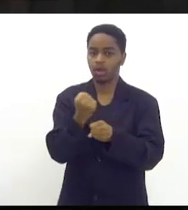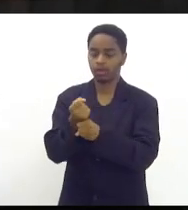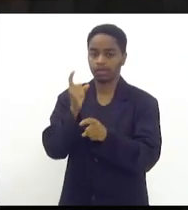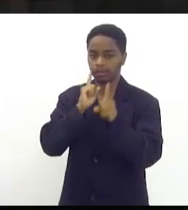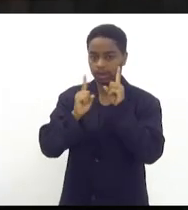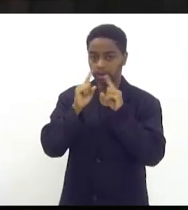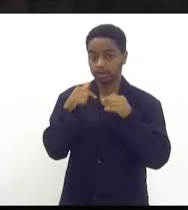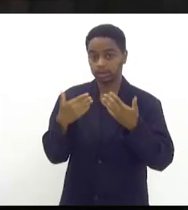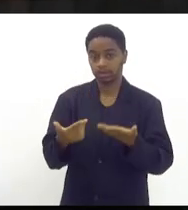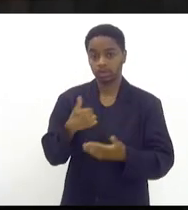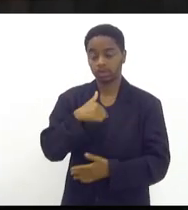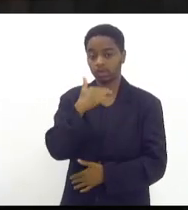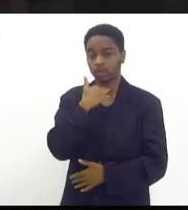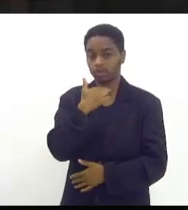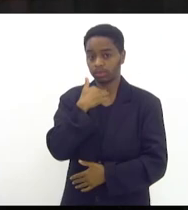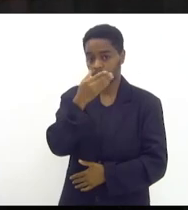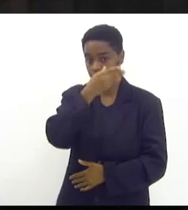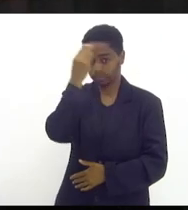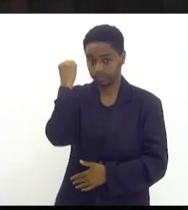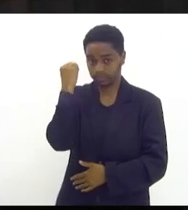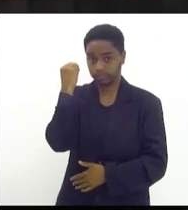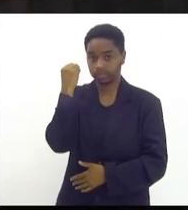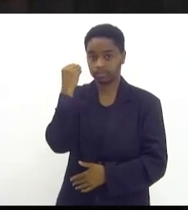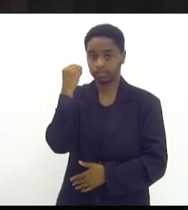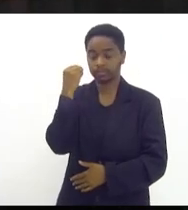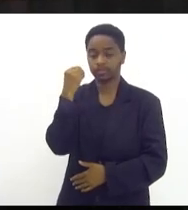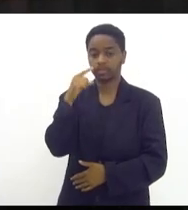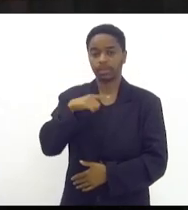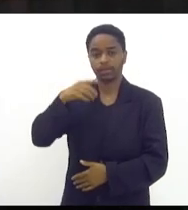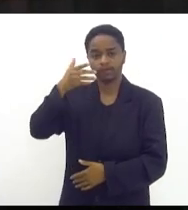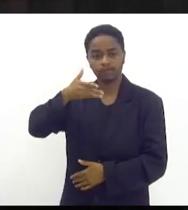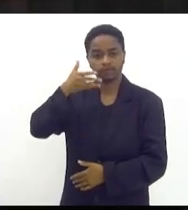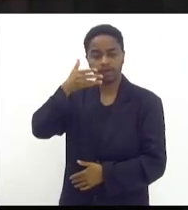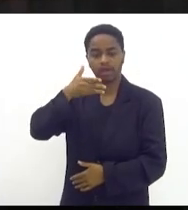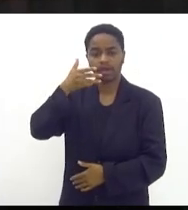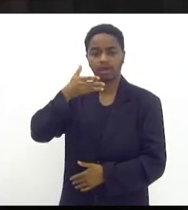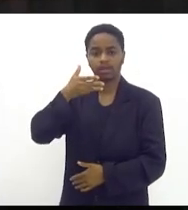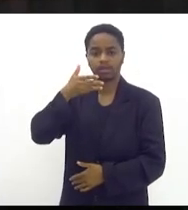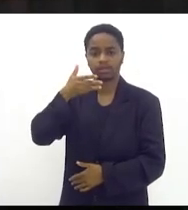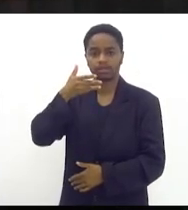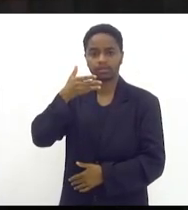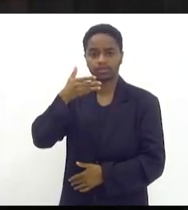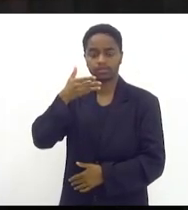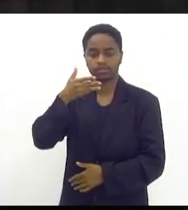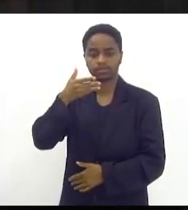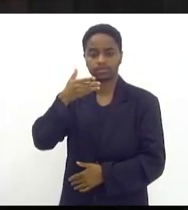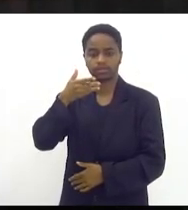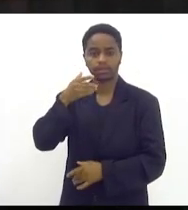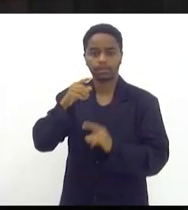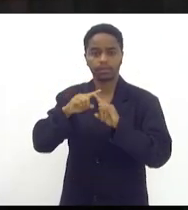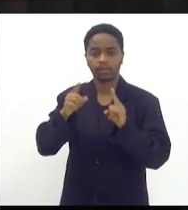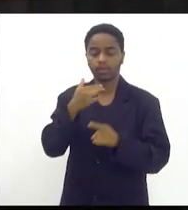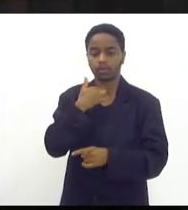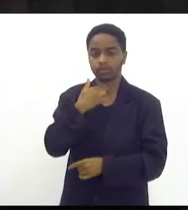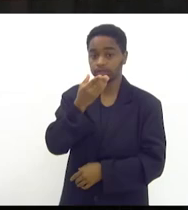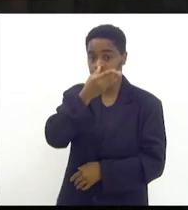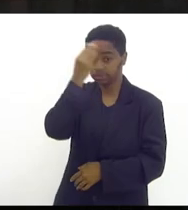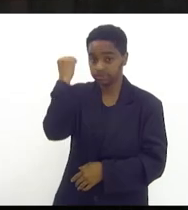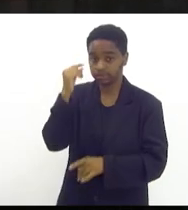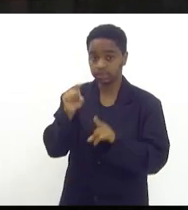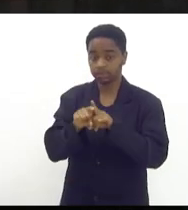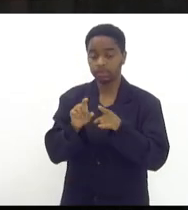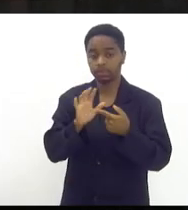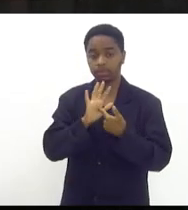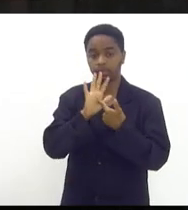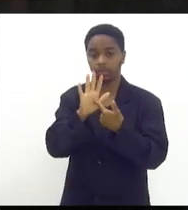deixar passar batido essa fala sem rememorar e sem enfatizar a importância desses